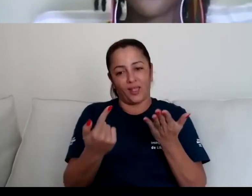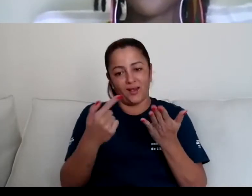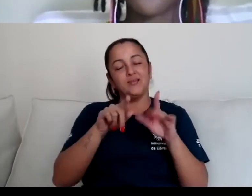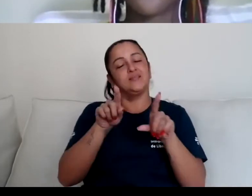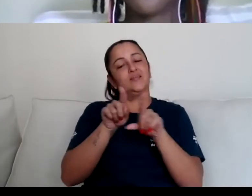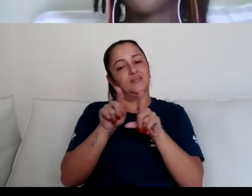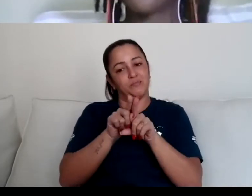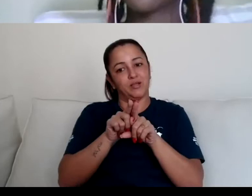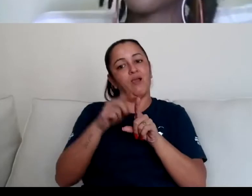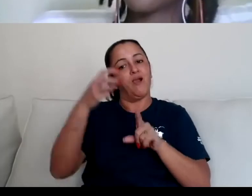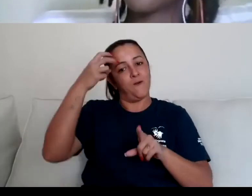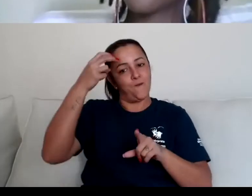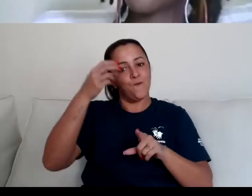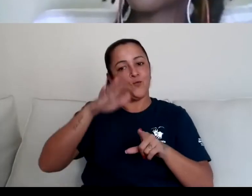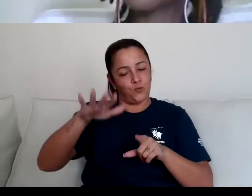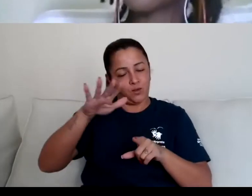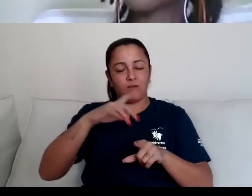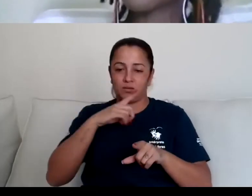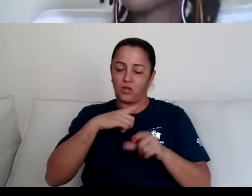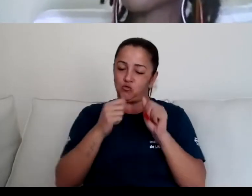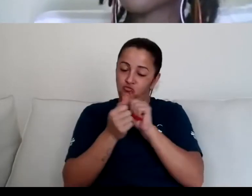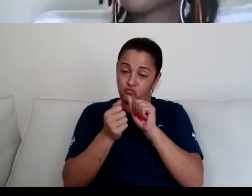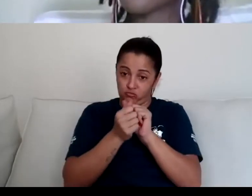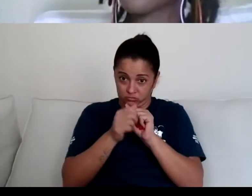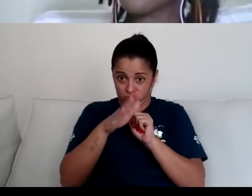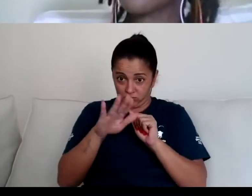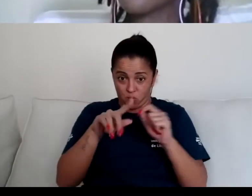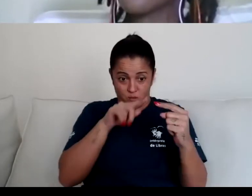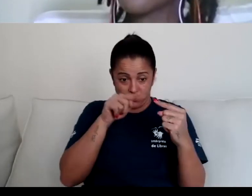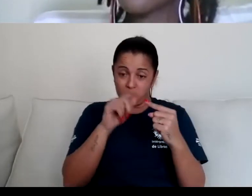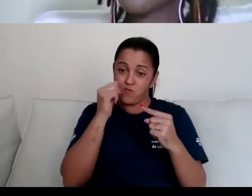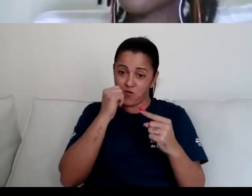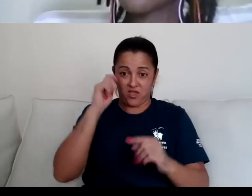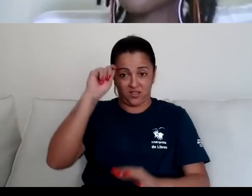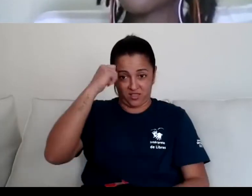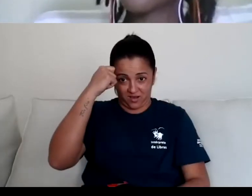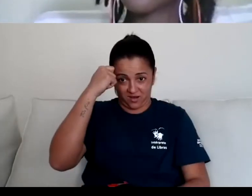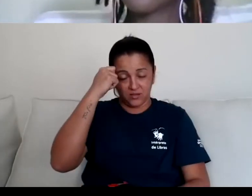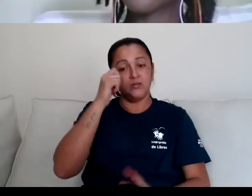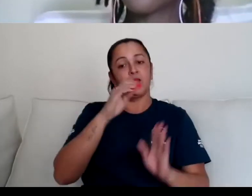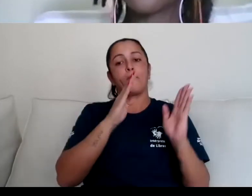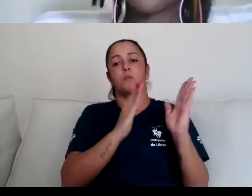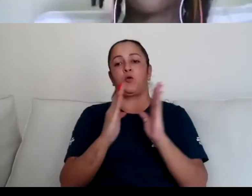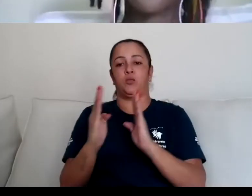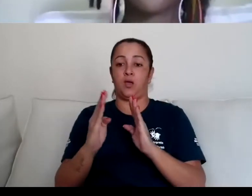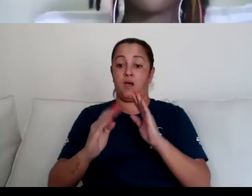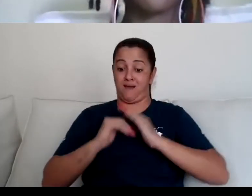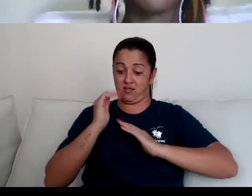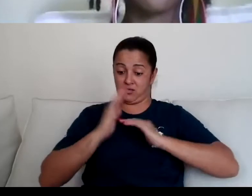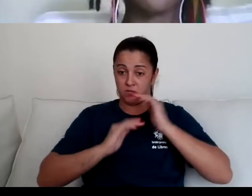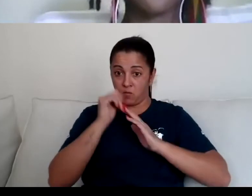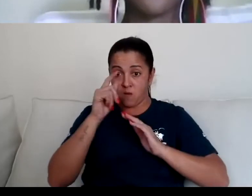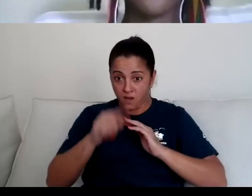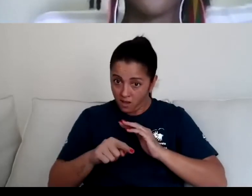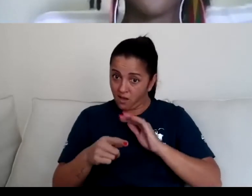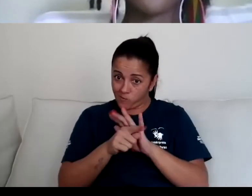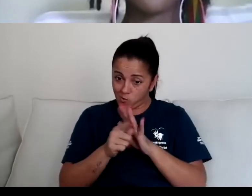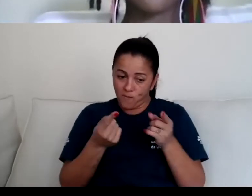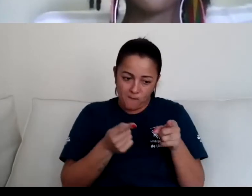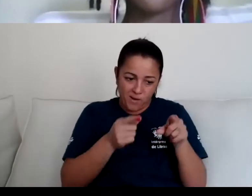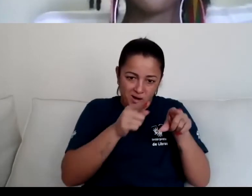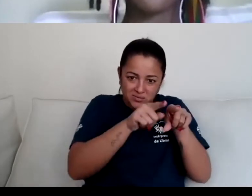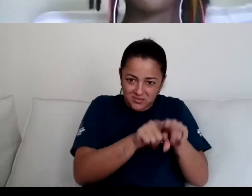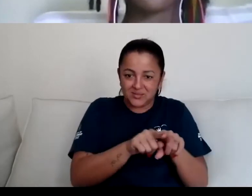Negras na Biblioteca. Bom, a ação é uma realização de parceria entre o coletivo Mulheres Negras